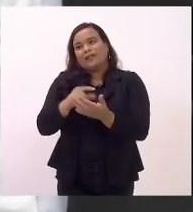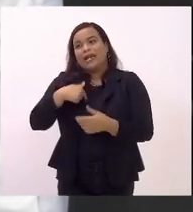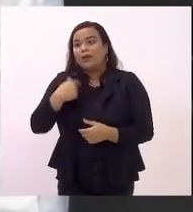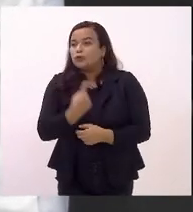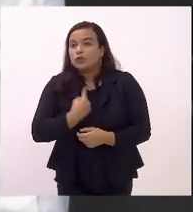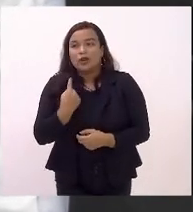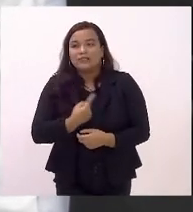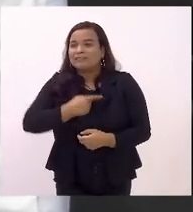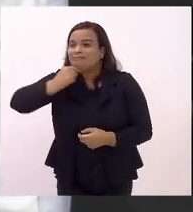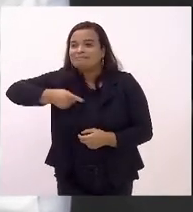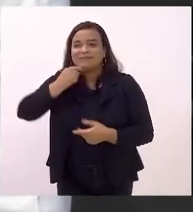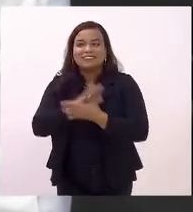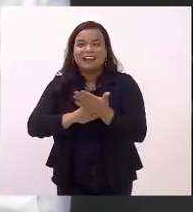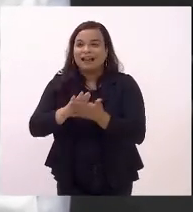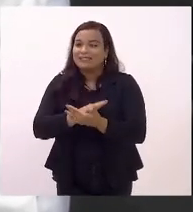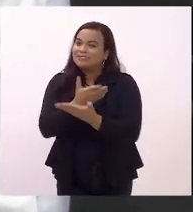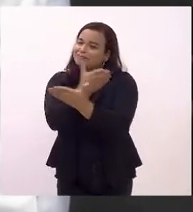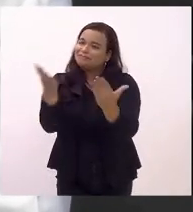fosse vocês.